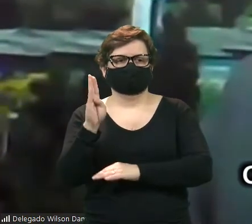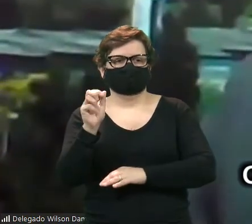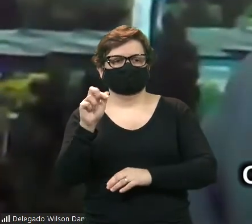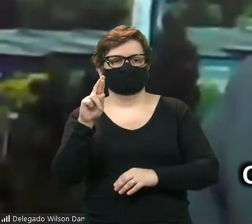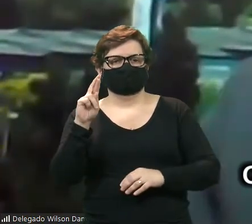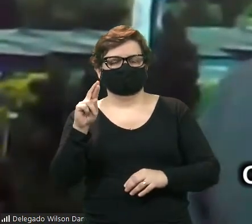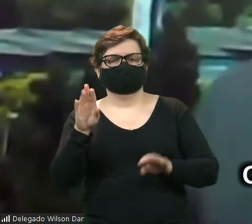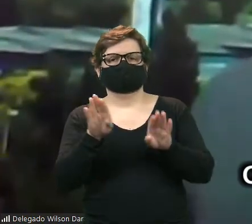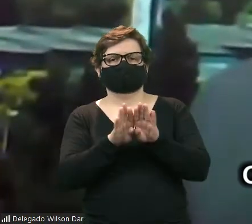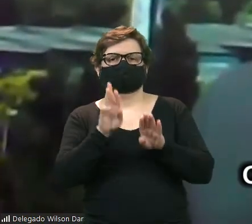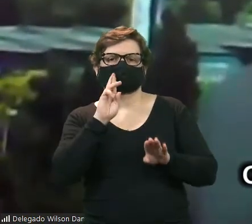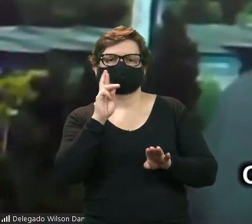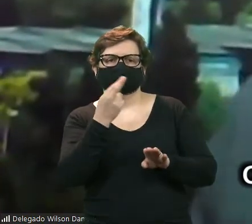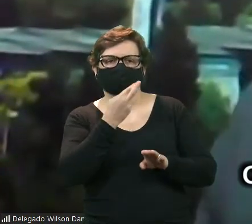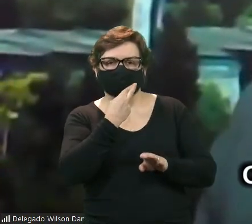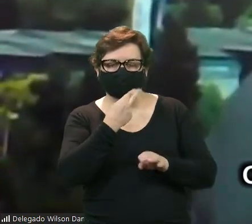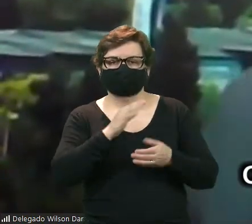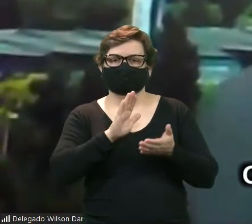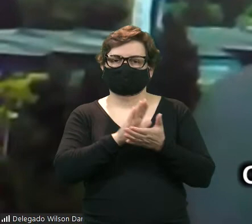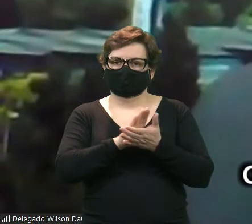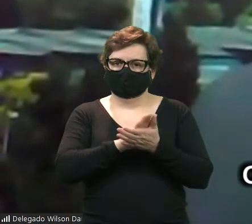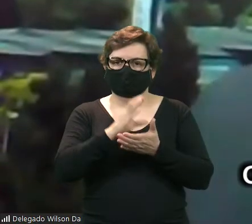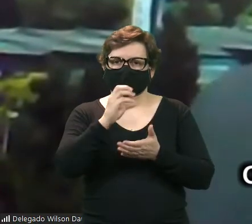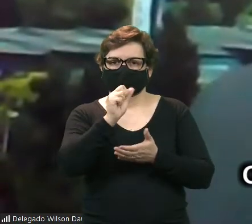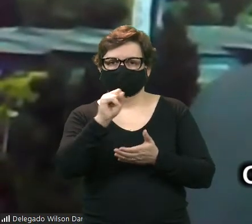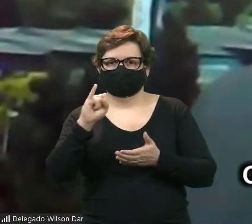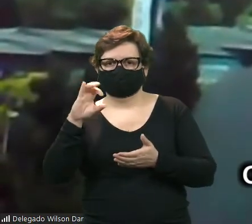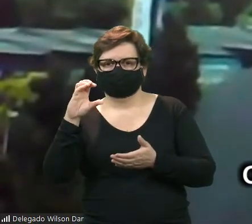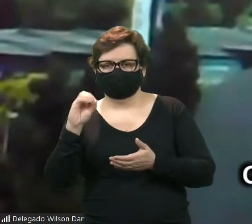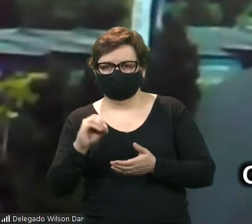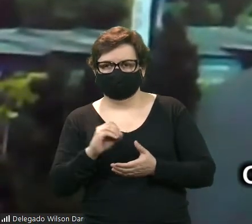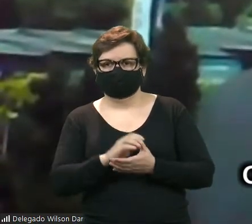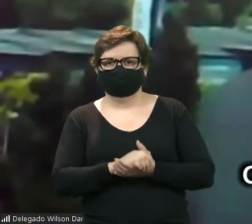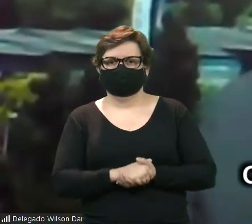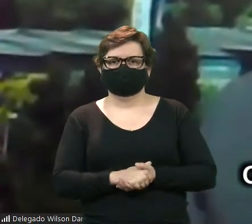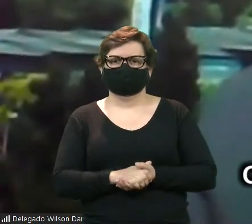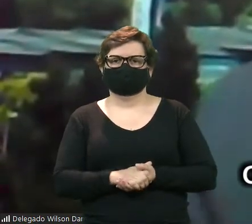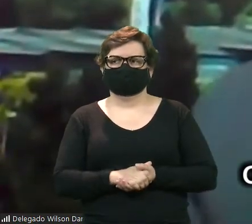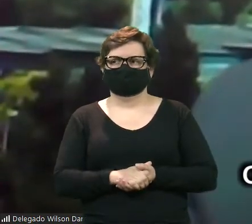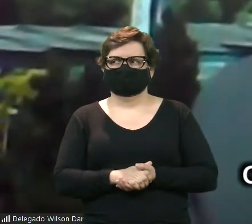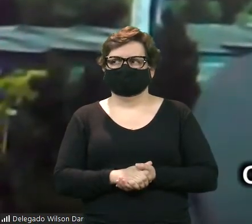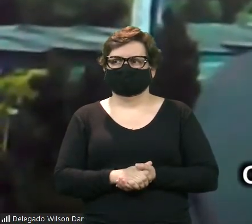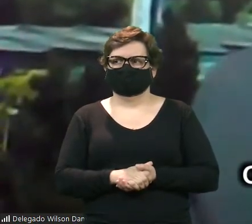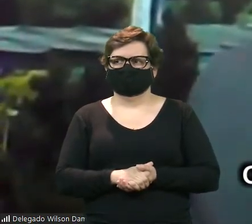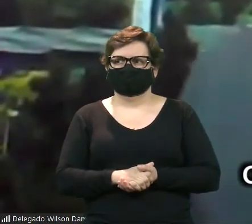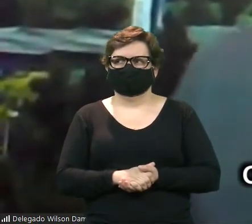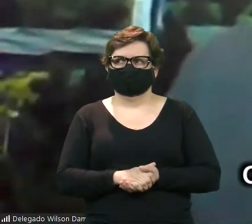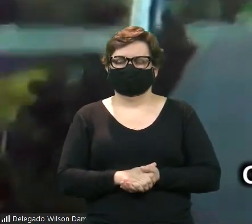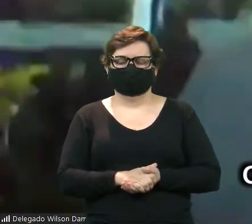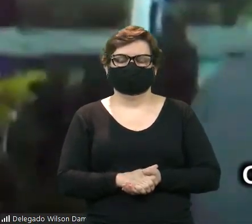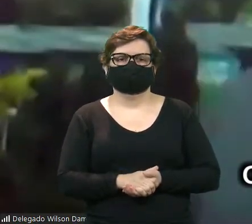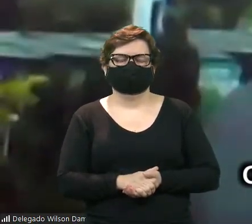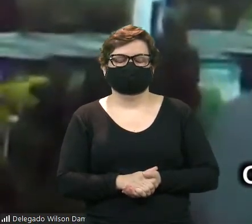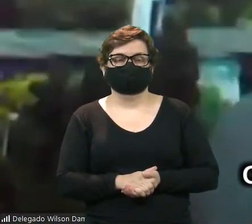enquanto era secretário do Desenvolvimento e Turismo de Marília. É isso, presidente.